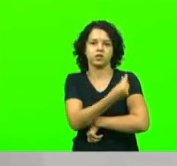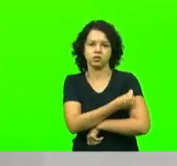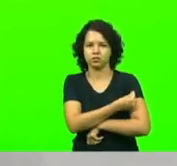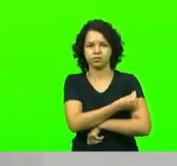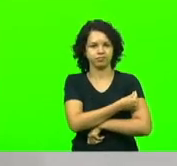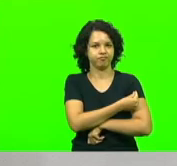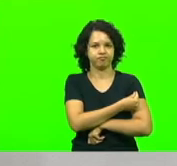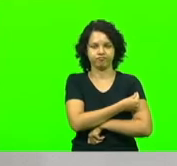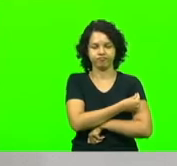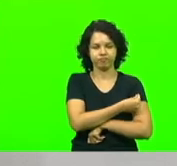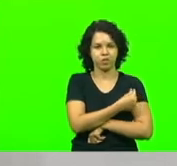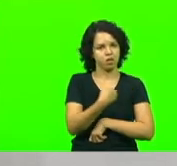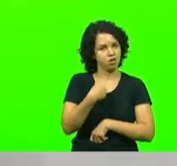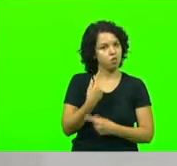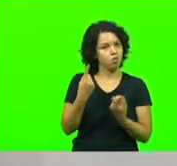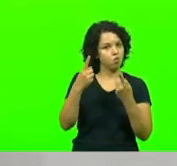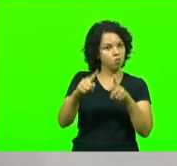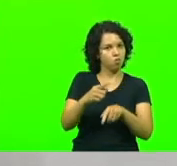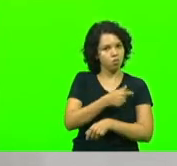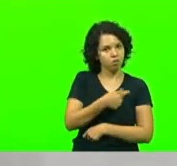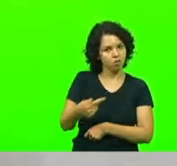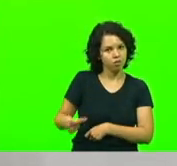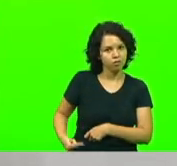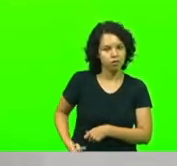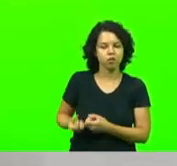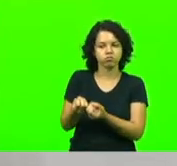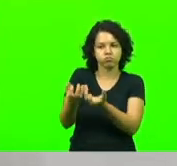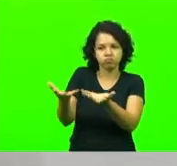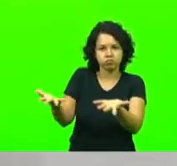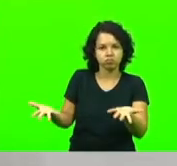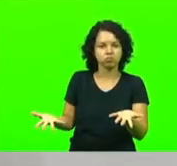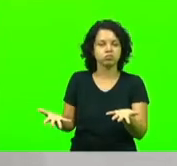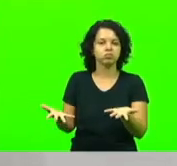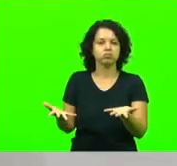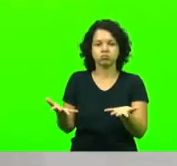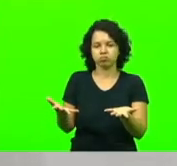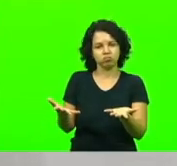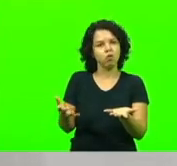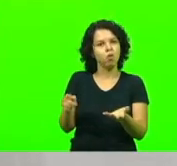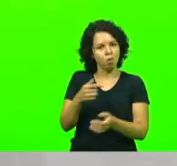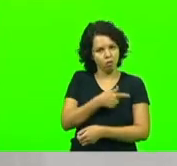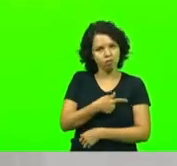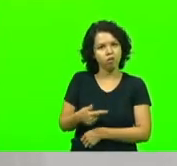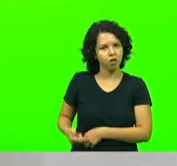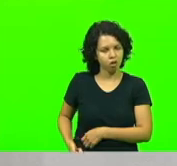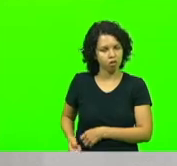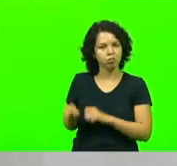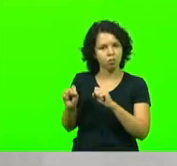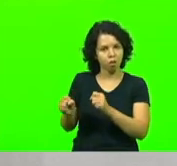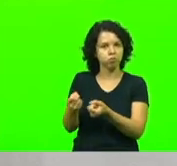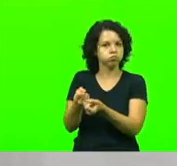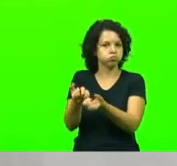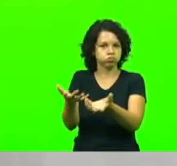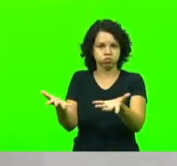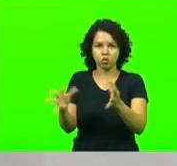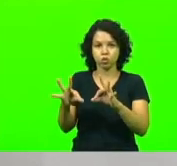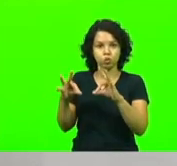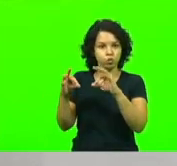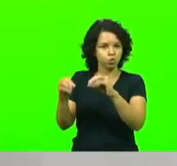Eu não sou contra que o governo disponibilize. Eu acho que o governo tem que disponibilizar todas as armas